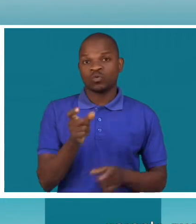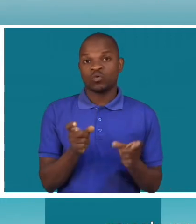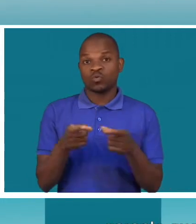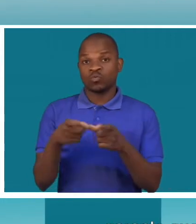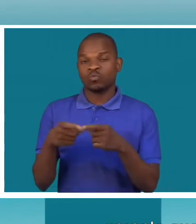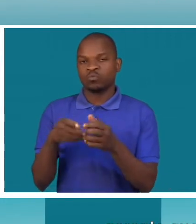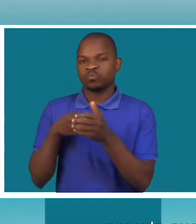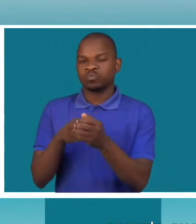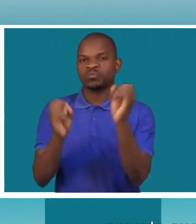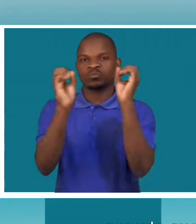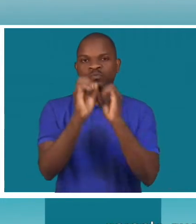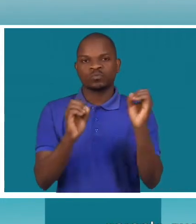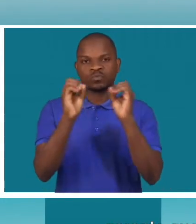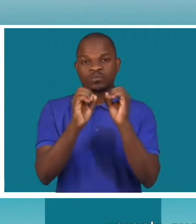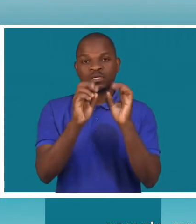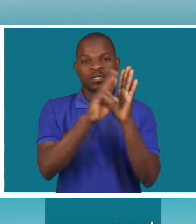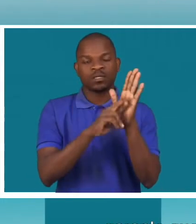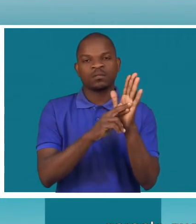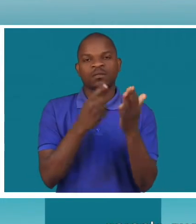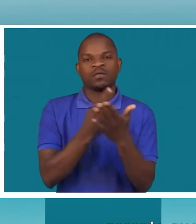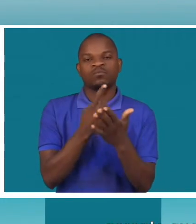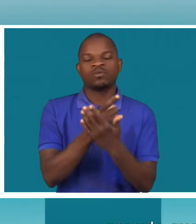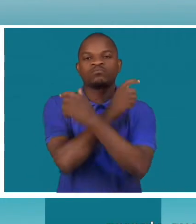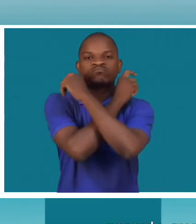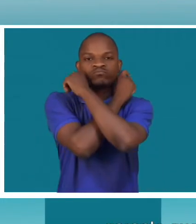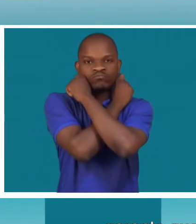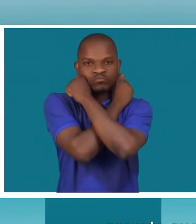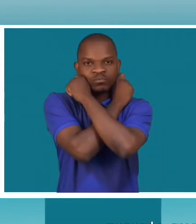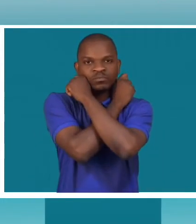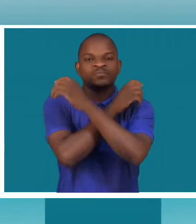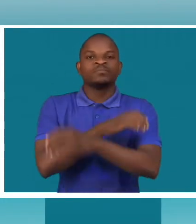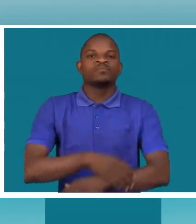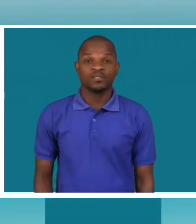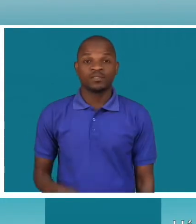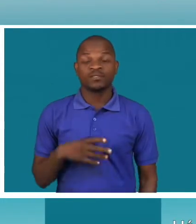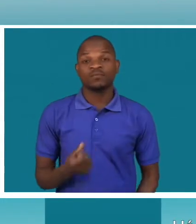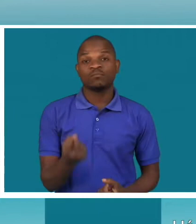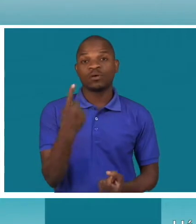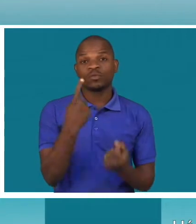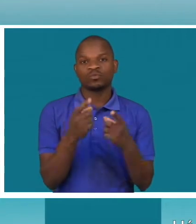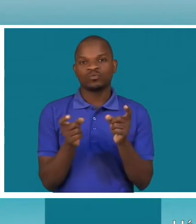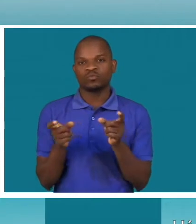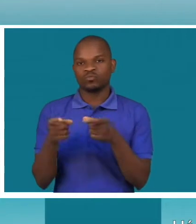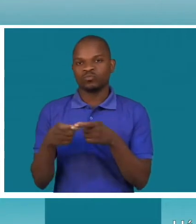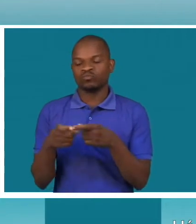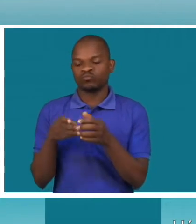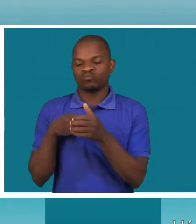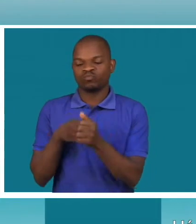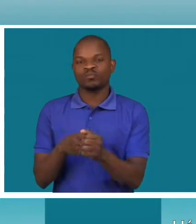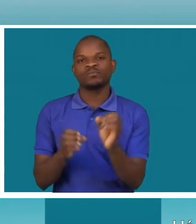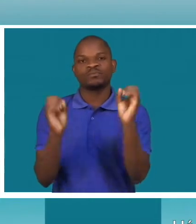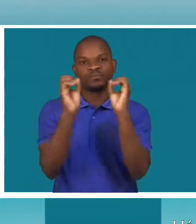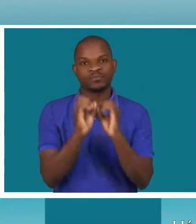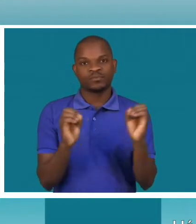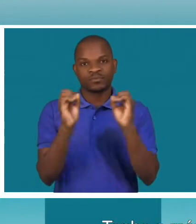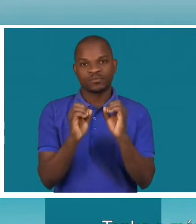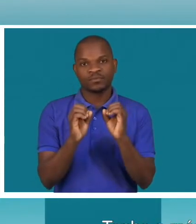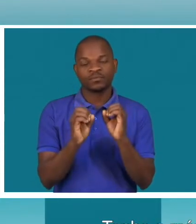que os clubes que não cumprirem este disposto serão penalizados. Há clubes, portanto, que não estão a cumprir com esses